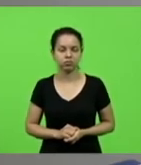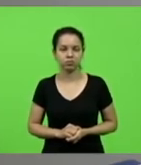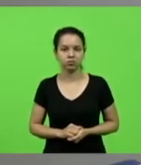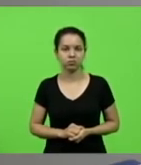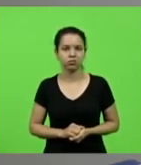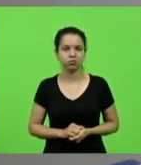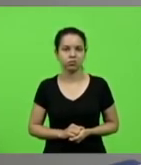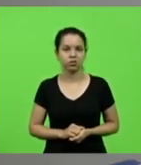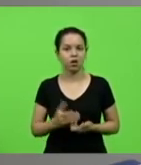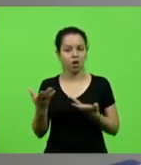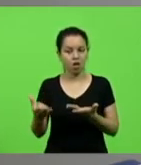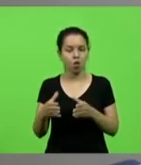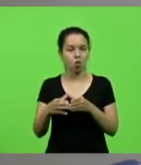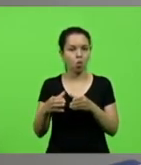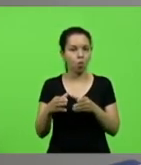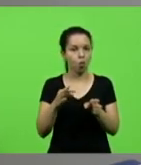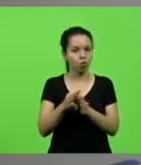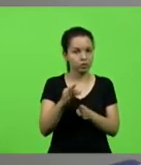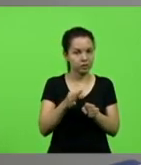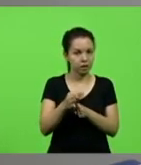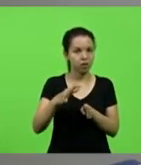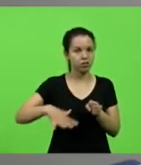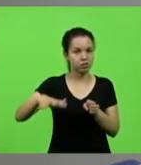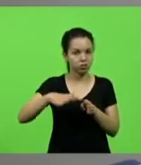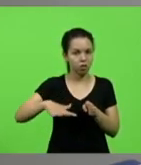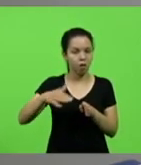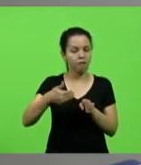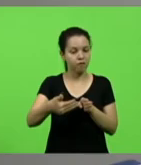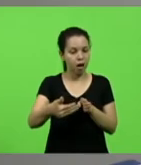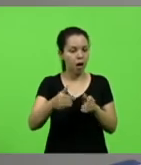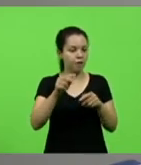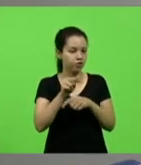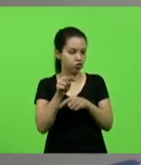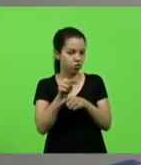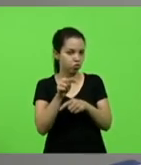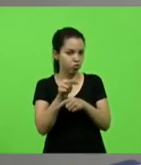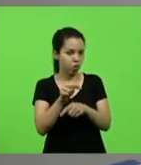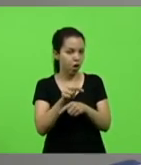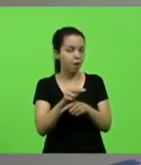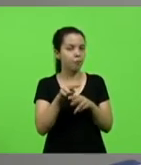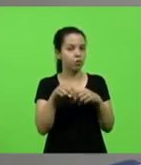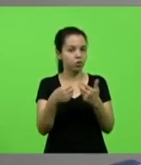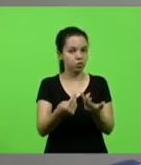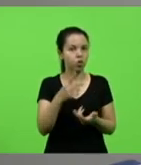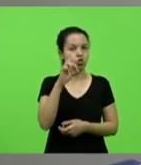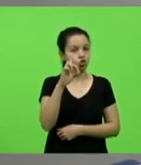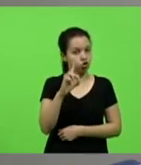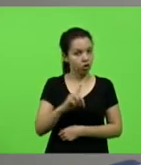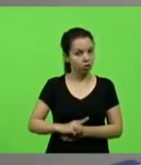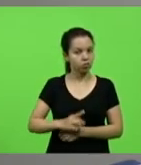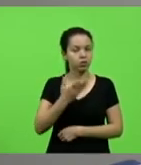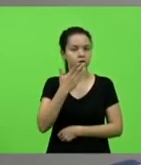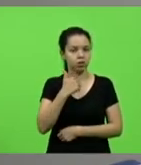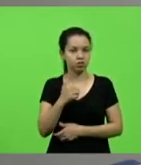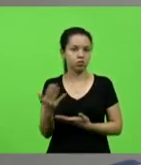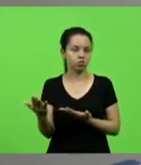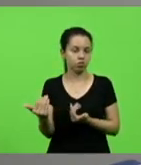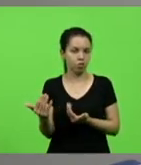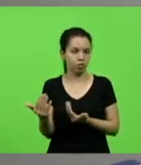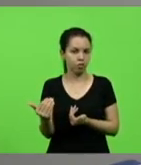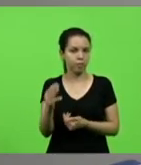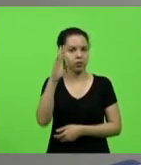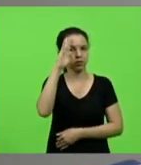Pelo Conselho Tutelar da localidade, no que diz respeito aos direitos das crianças e dos adolescentes, em especial ao